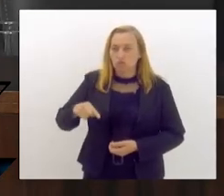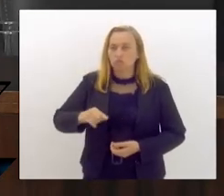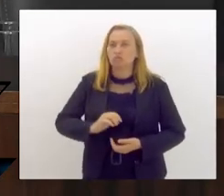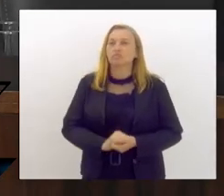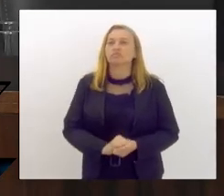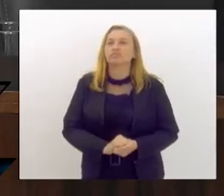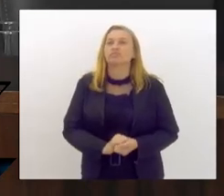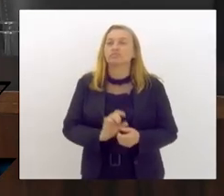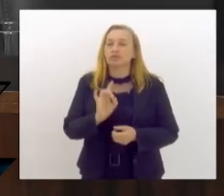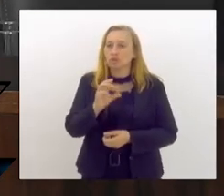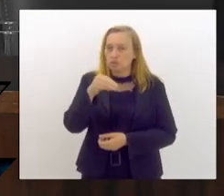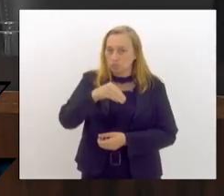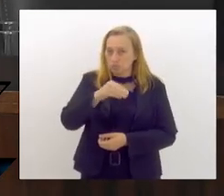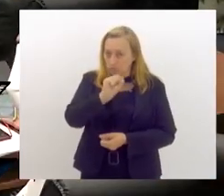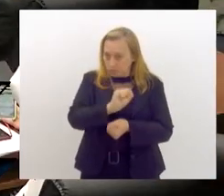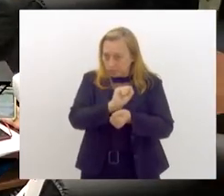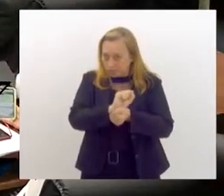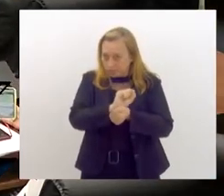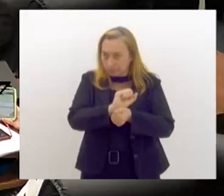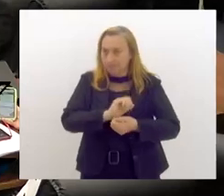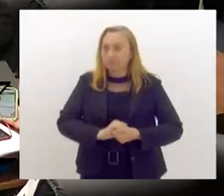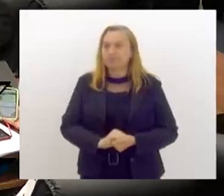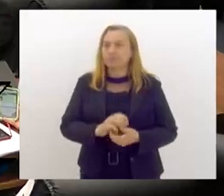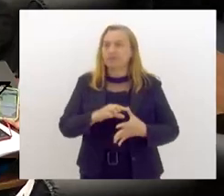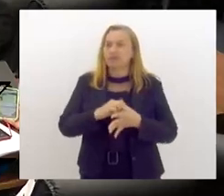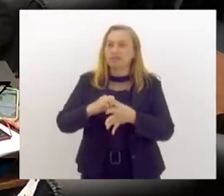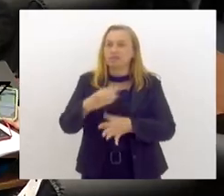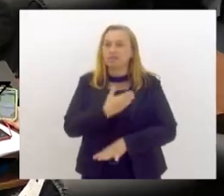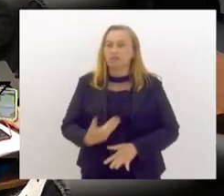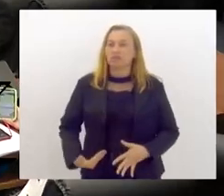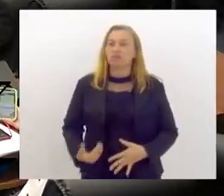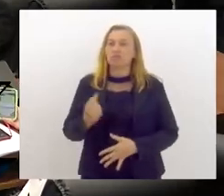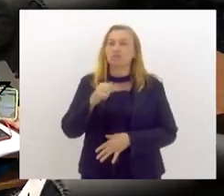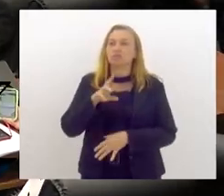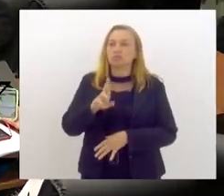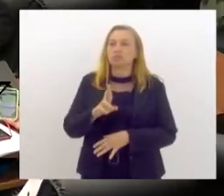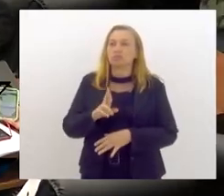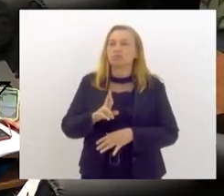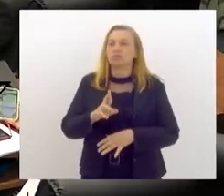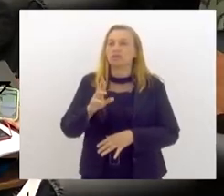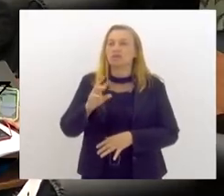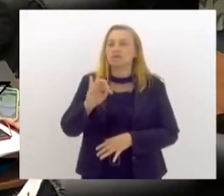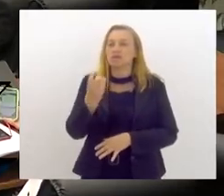Tia Ju, só um minuto, por gentileza. Líder do governo, doutor Serginho.